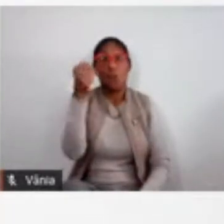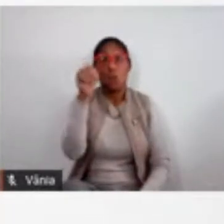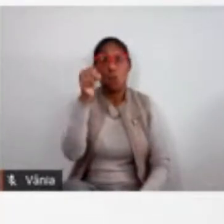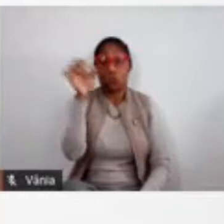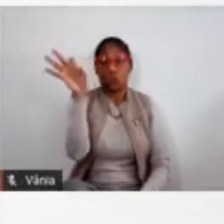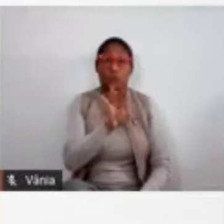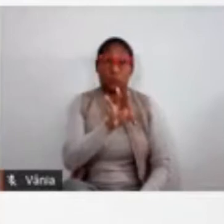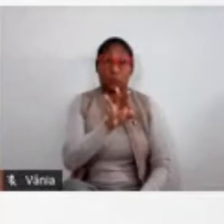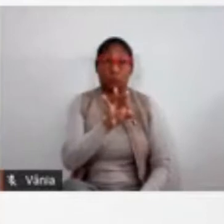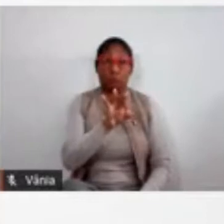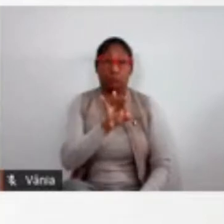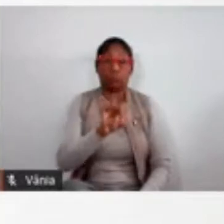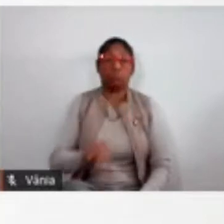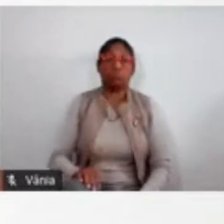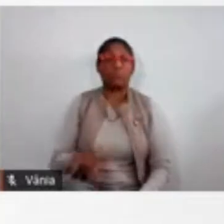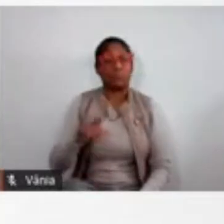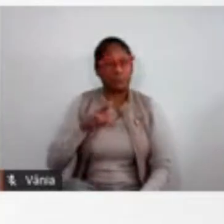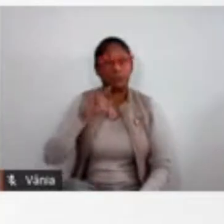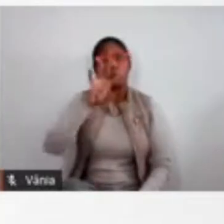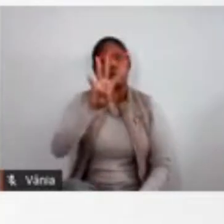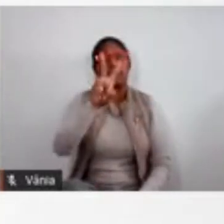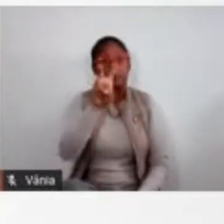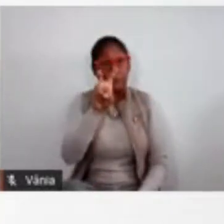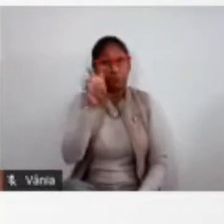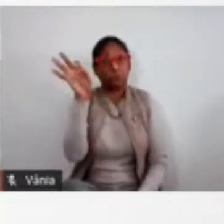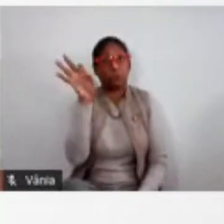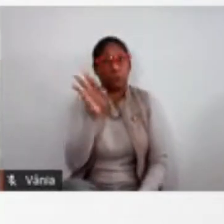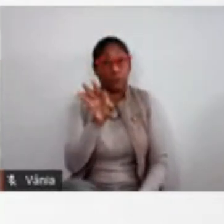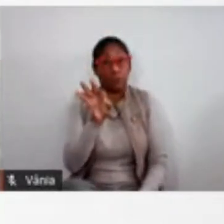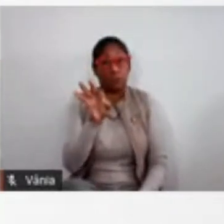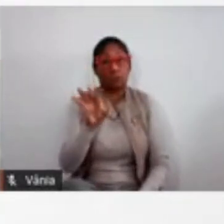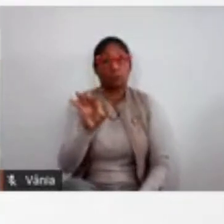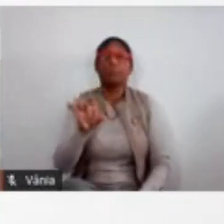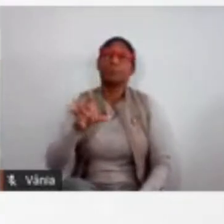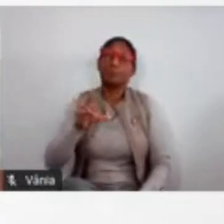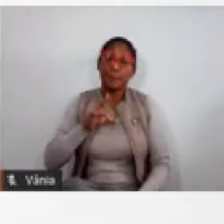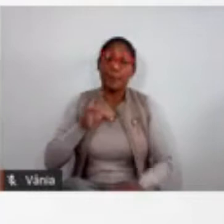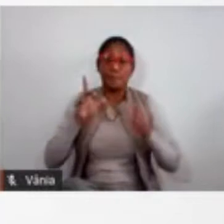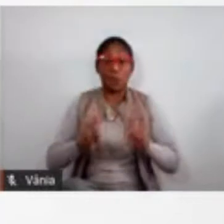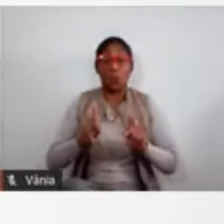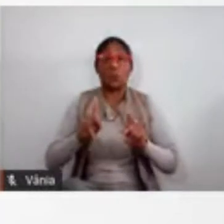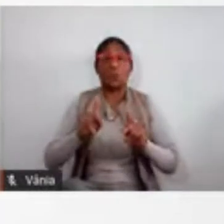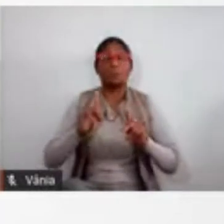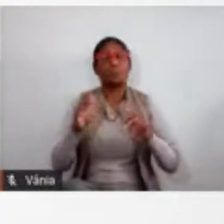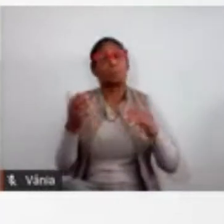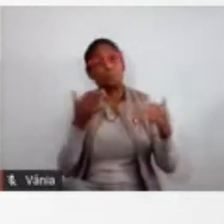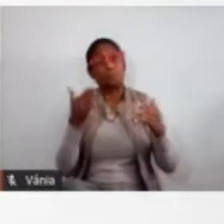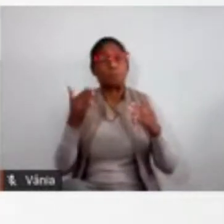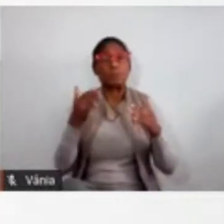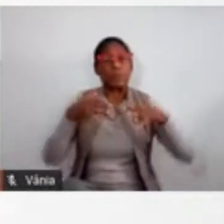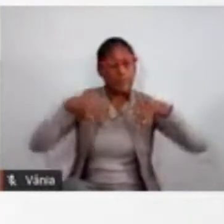78%, sendo que 45% são para pacientes confirmados ou suspeitos